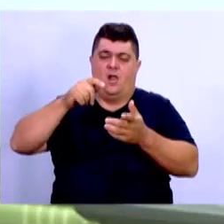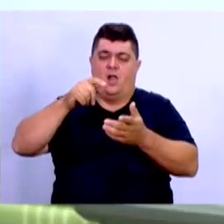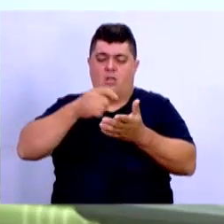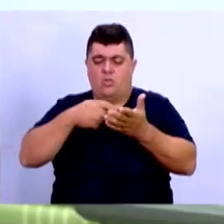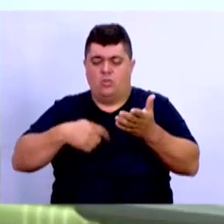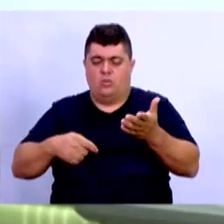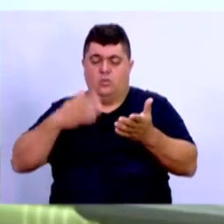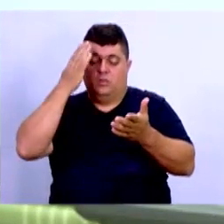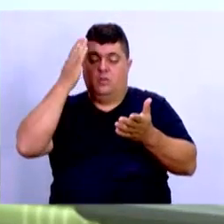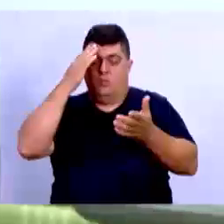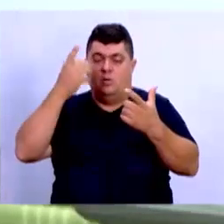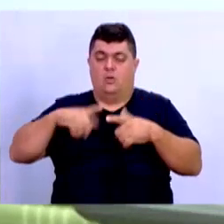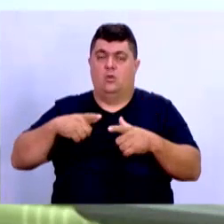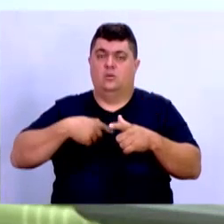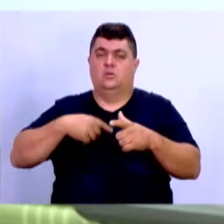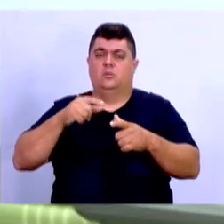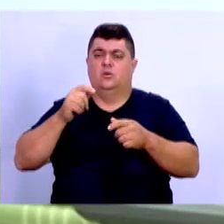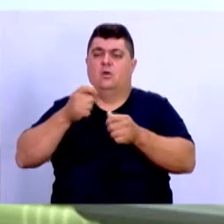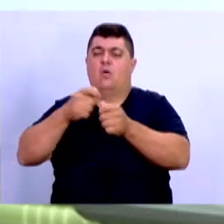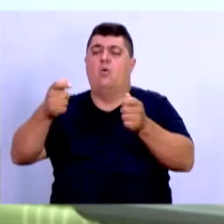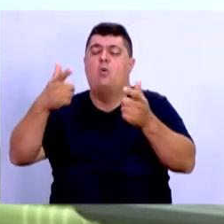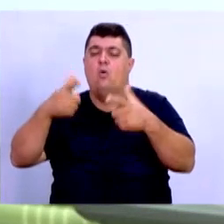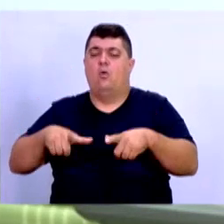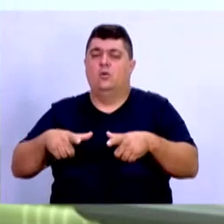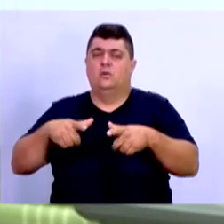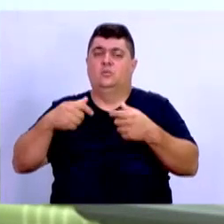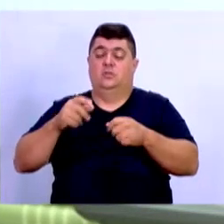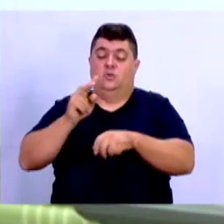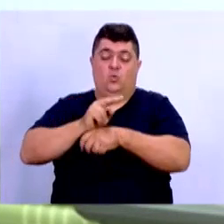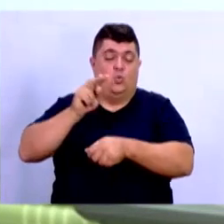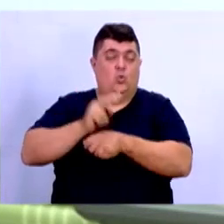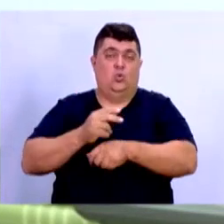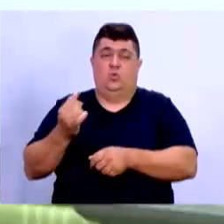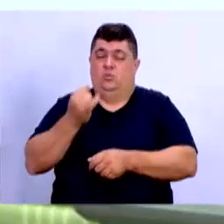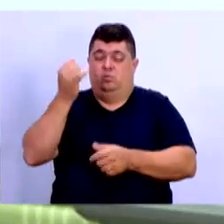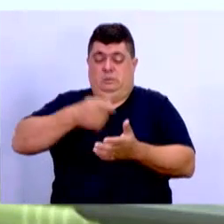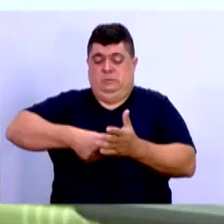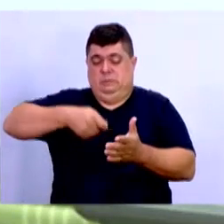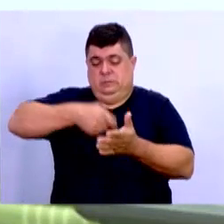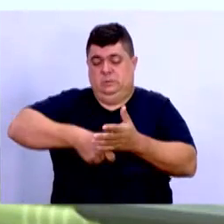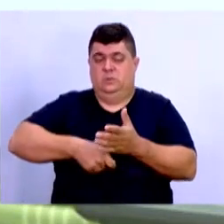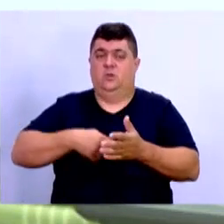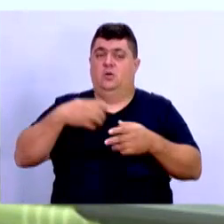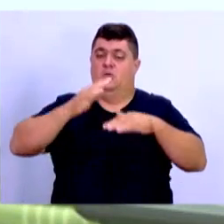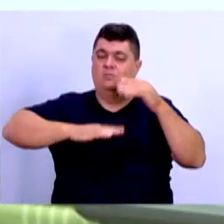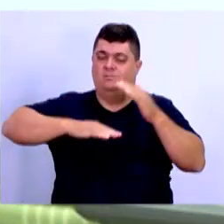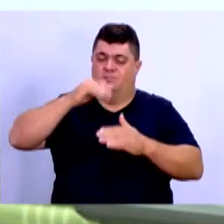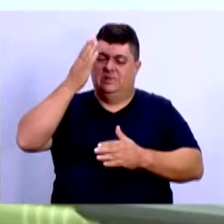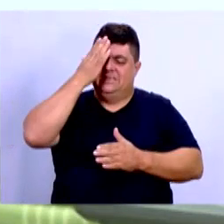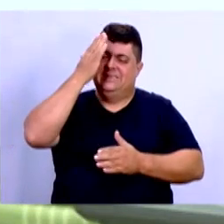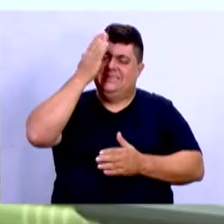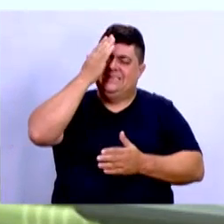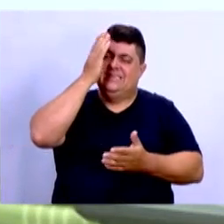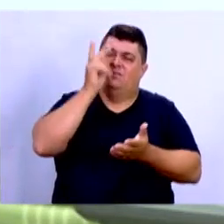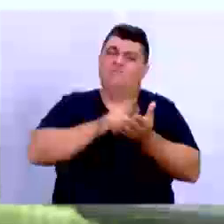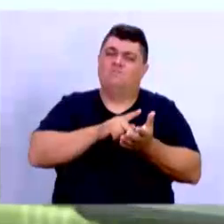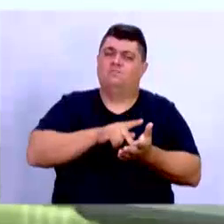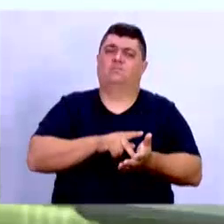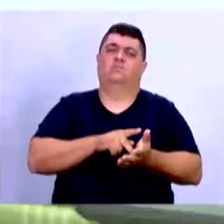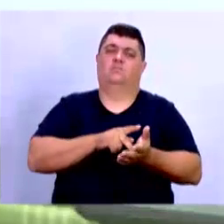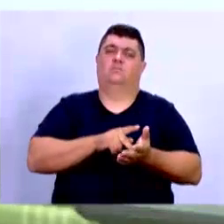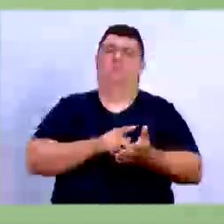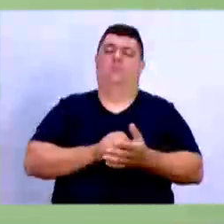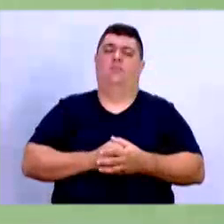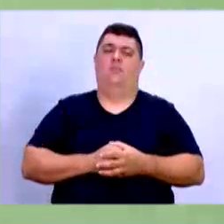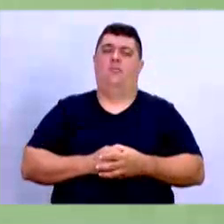assim, até o balanço patrimonial da empresa, é preciso ter todo um controle bem rígido e precisa de profissionais realmente capacitados e comprometidos com